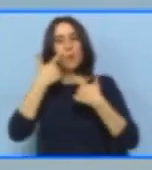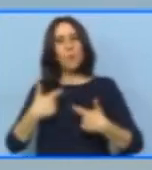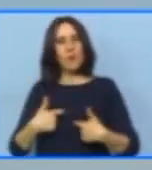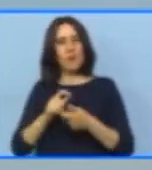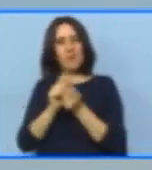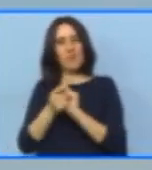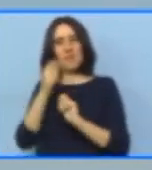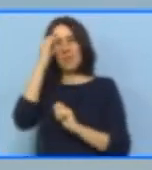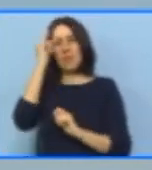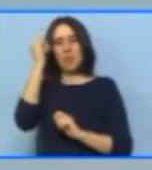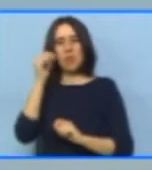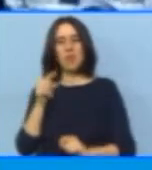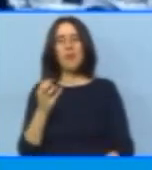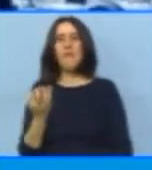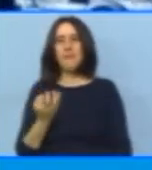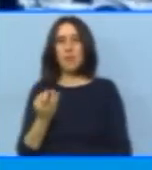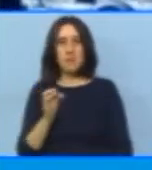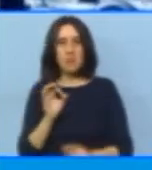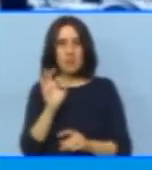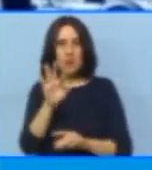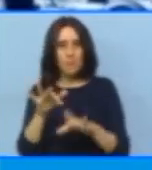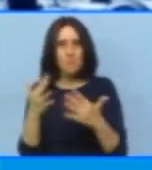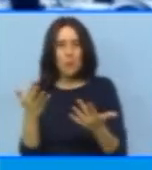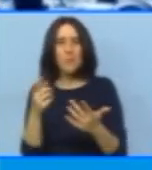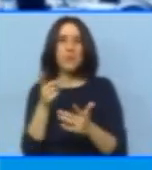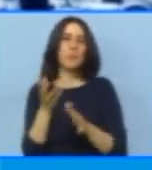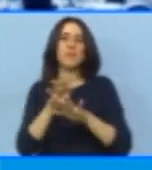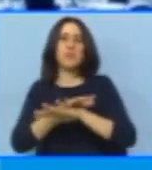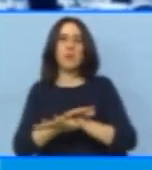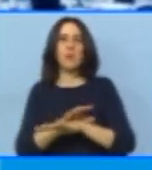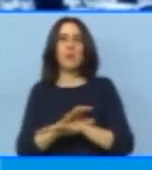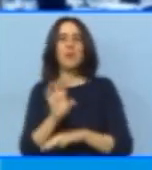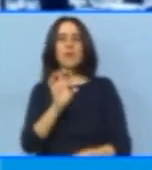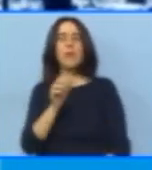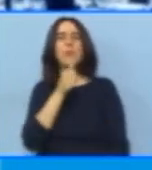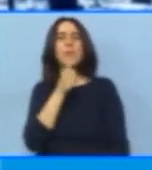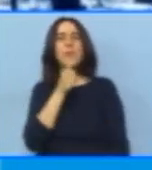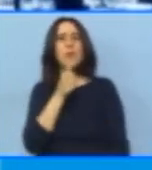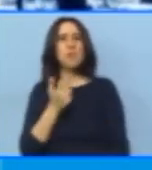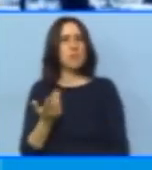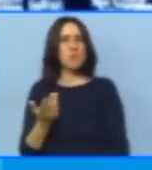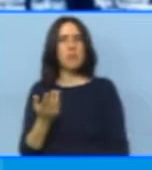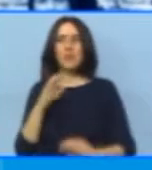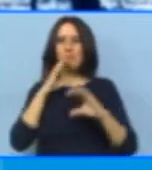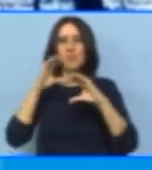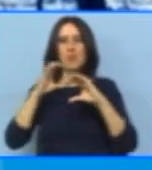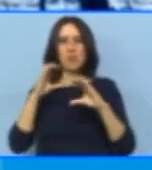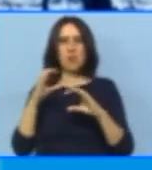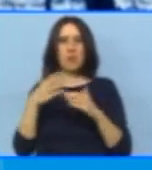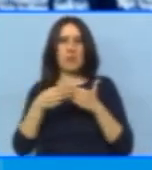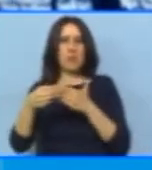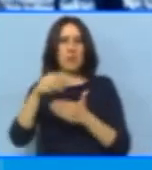própria ideia. E isso também, se me permites, é uma revolução na forma de ver a comunicação de grandes